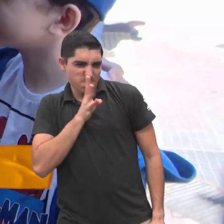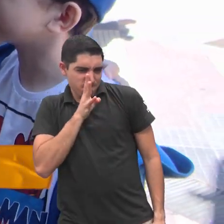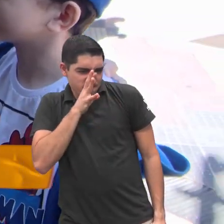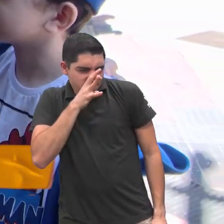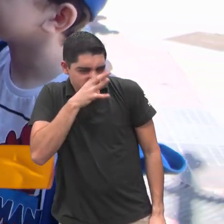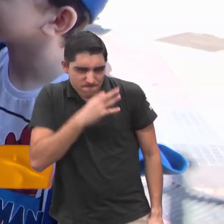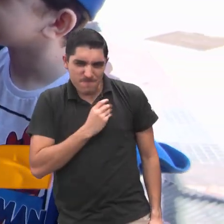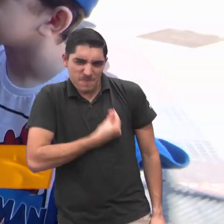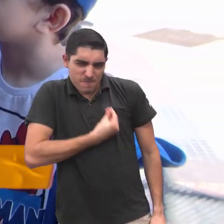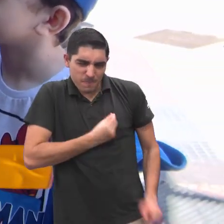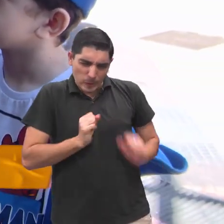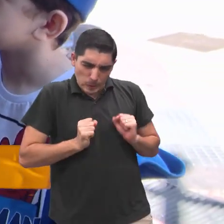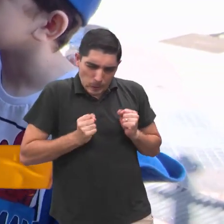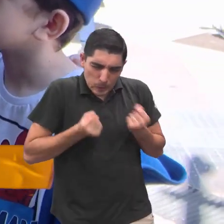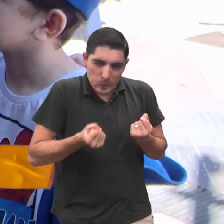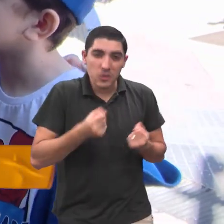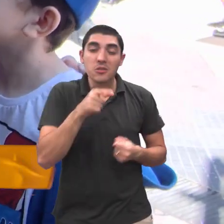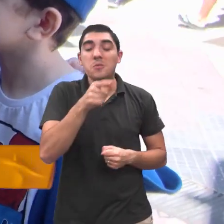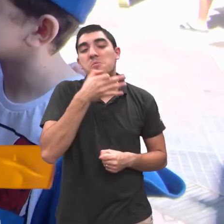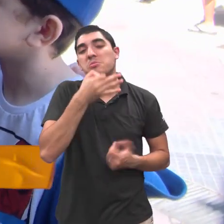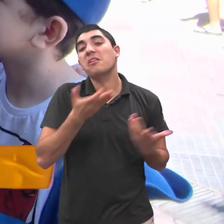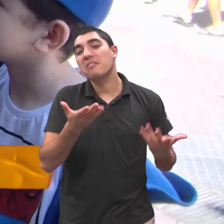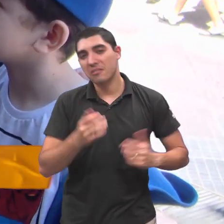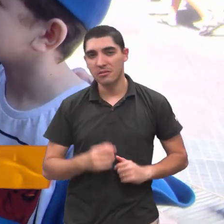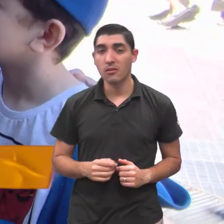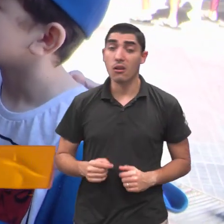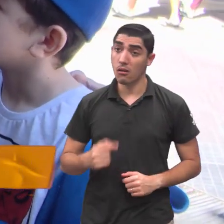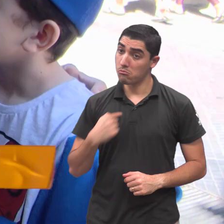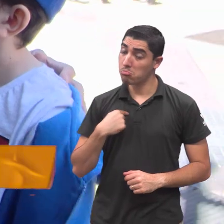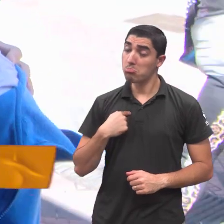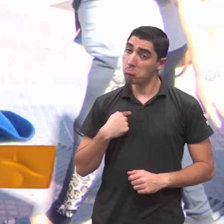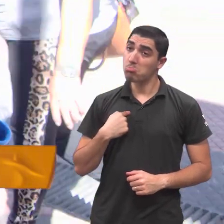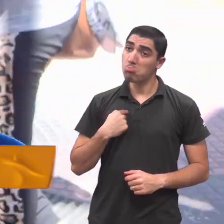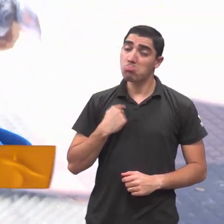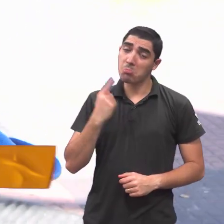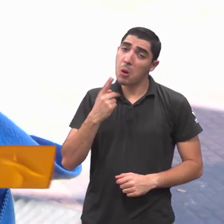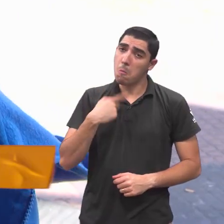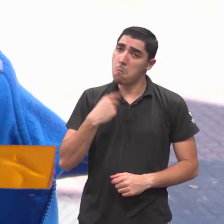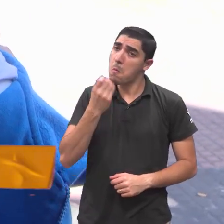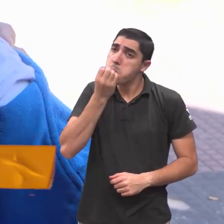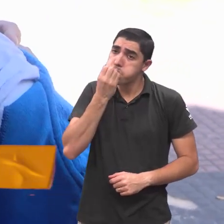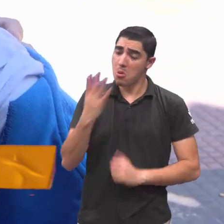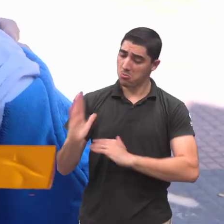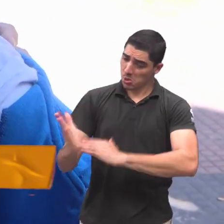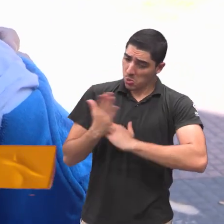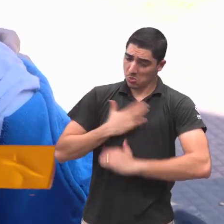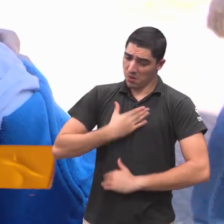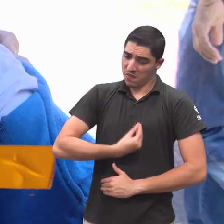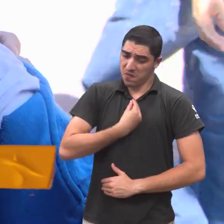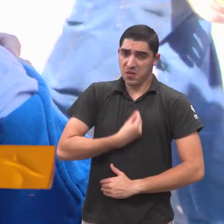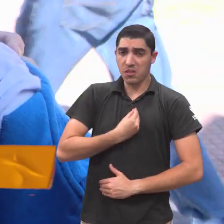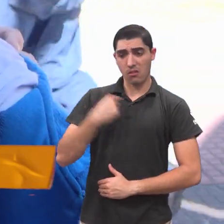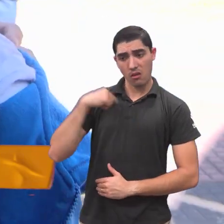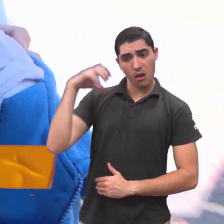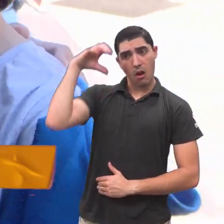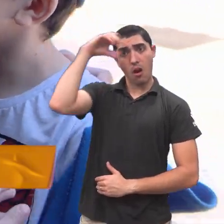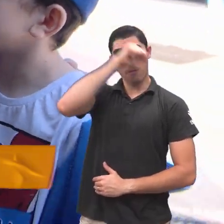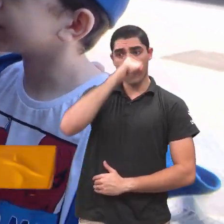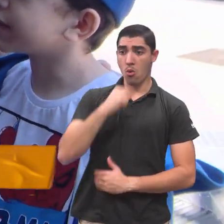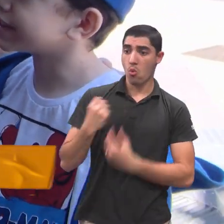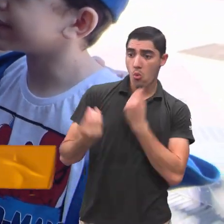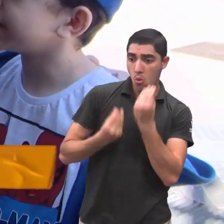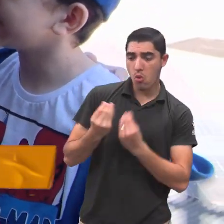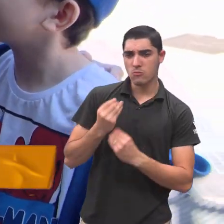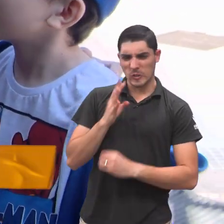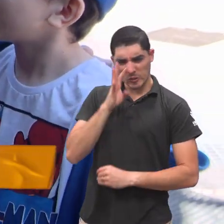sobrevivência, tá ali se testando no limite? O que você pensa sobre isso? Ah, eu penso que isso seria uma coisa muito boa pra mim, assim, que eu